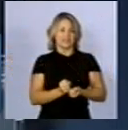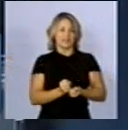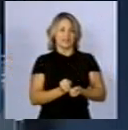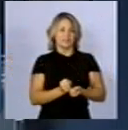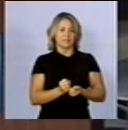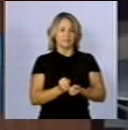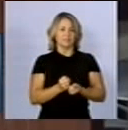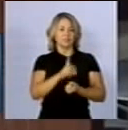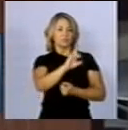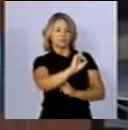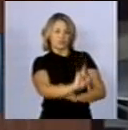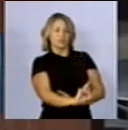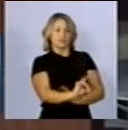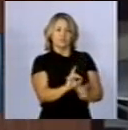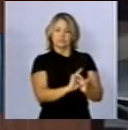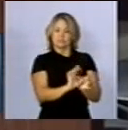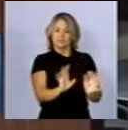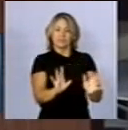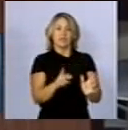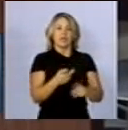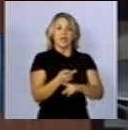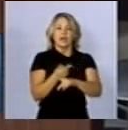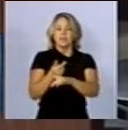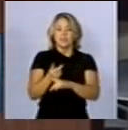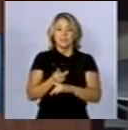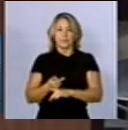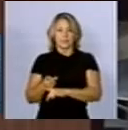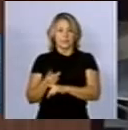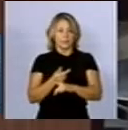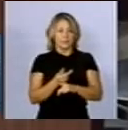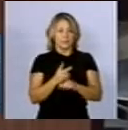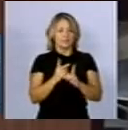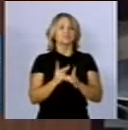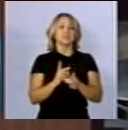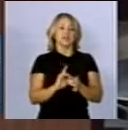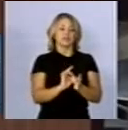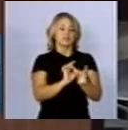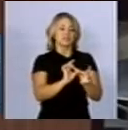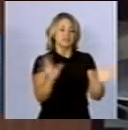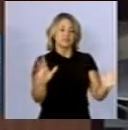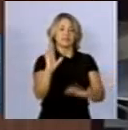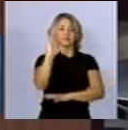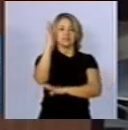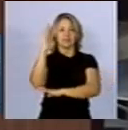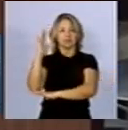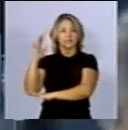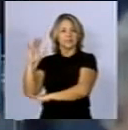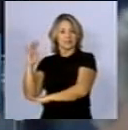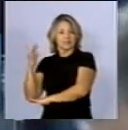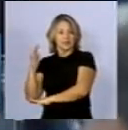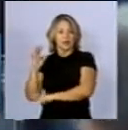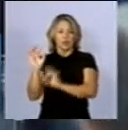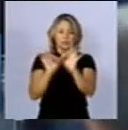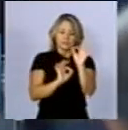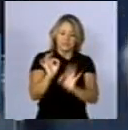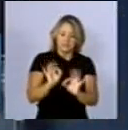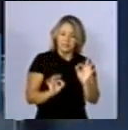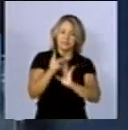concessão e a partir daí vai buscar a o licenciamento ambiental, o detalhamento do projeto